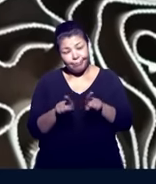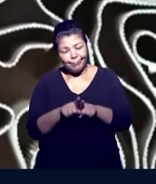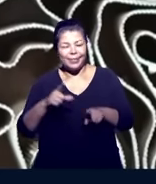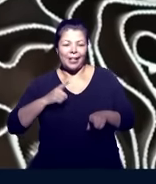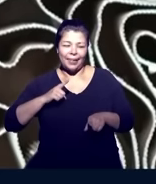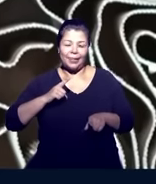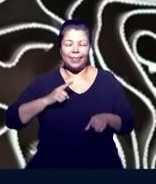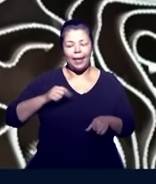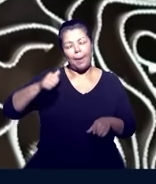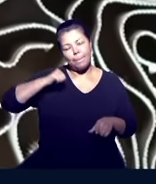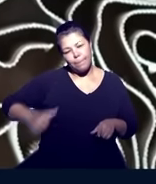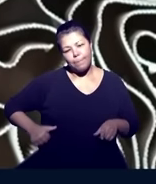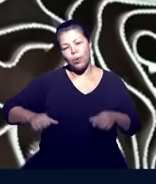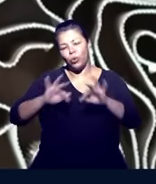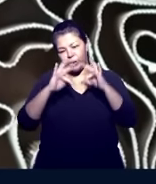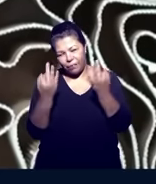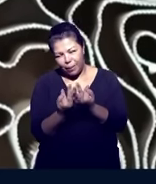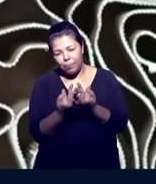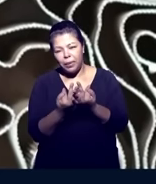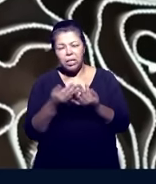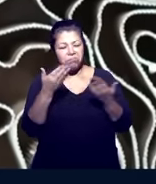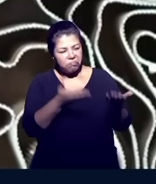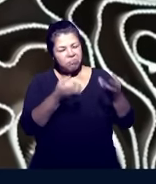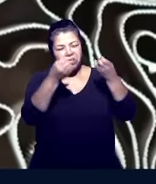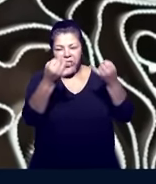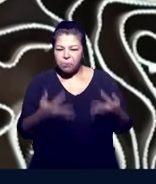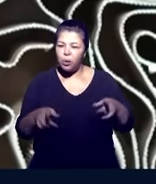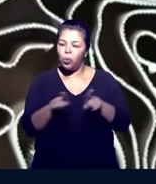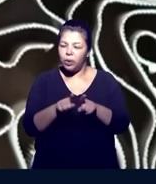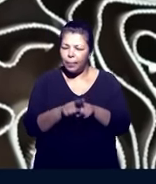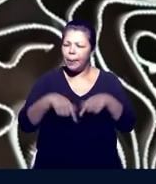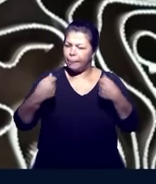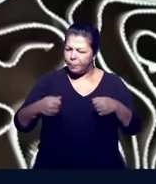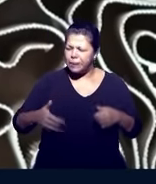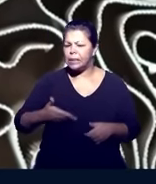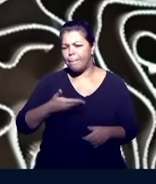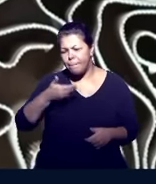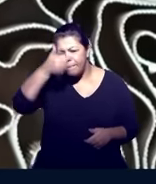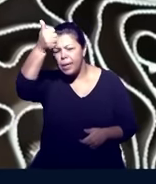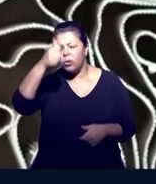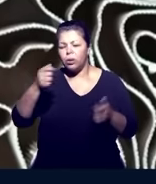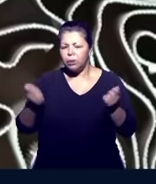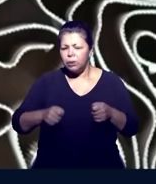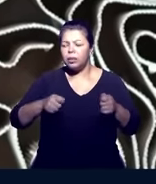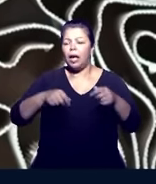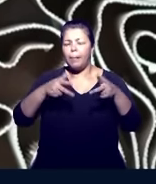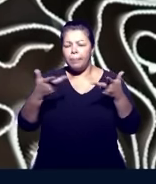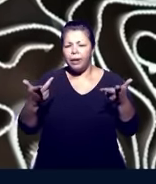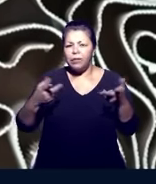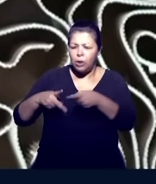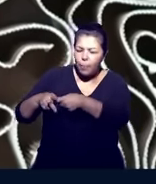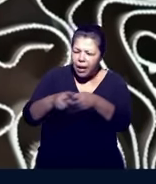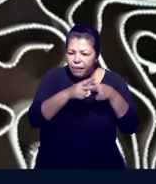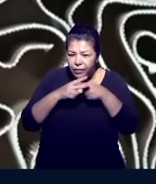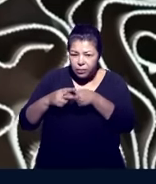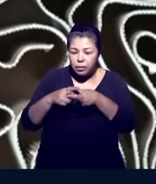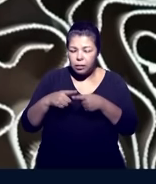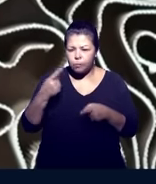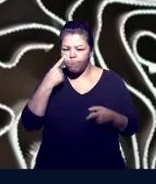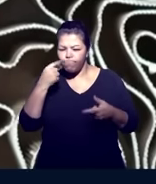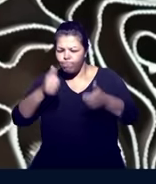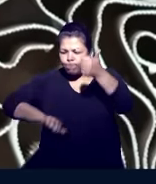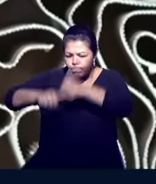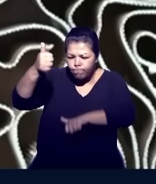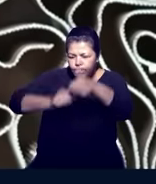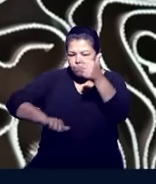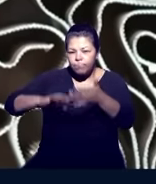tem espaço para melhorar como enfim o próprio senhor várias pessoas do governo falam que tem revisão que pode ter uma revisão de cadastro eventualmente que você você pode